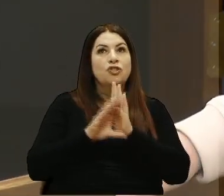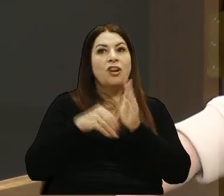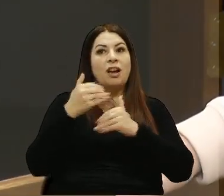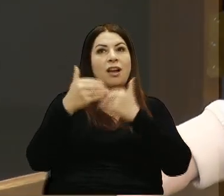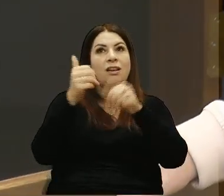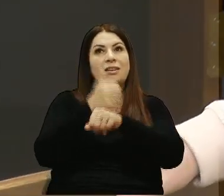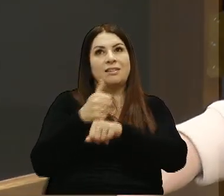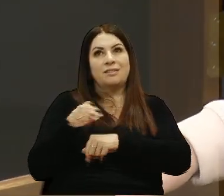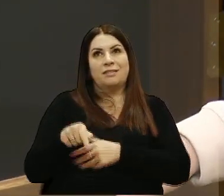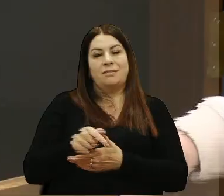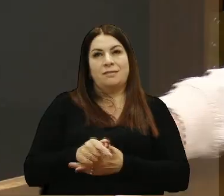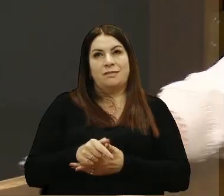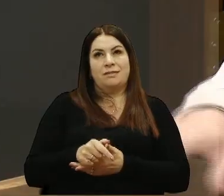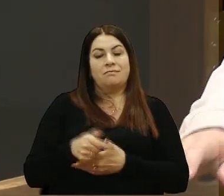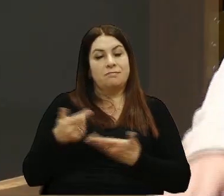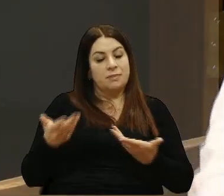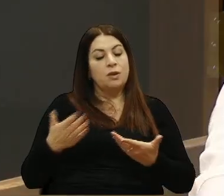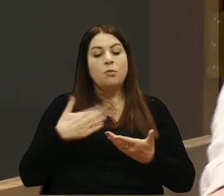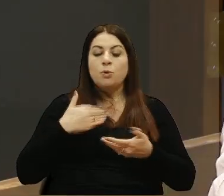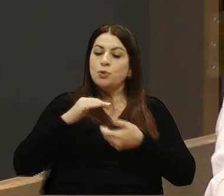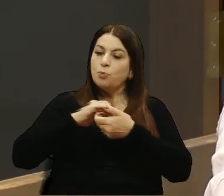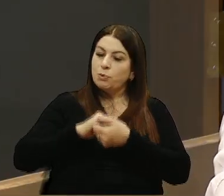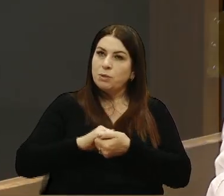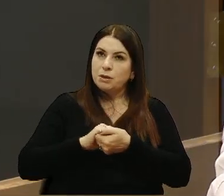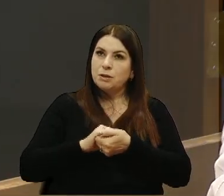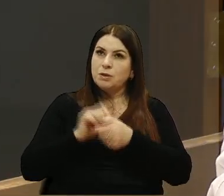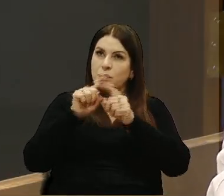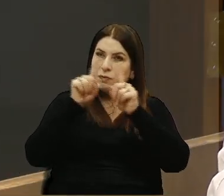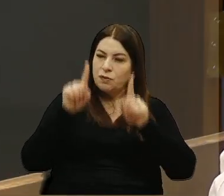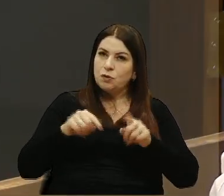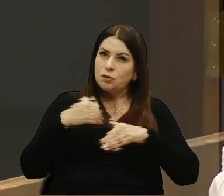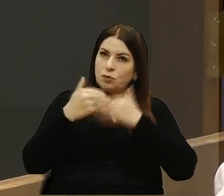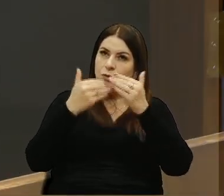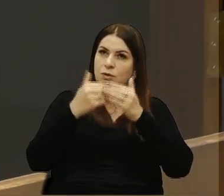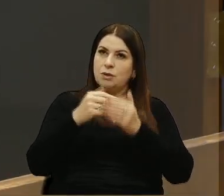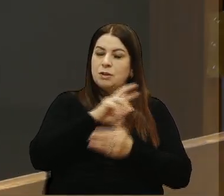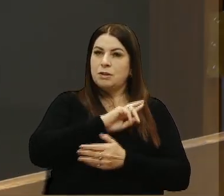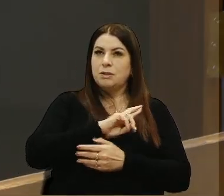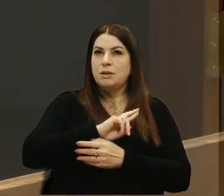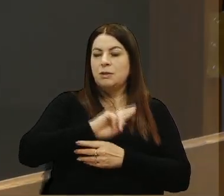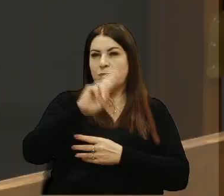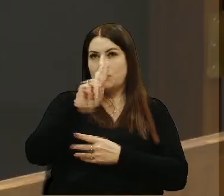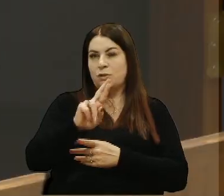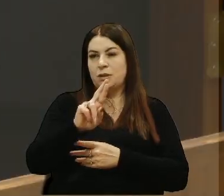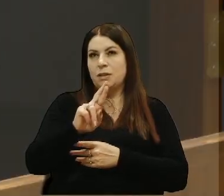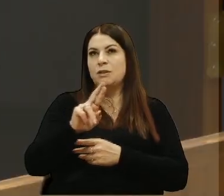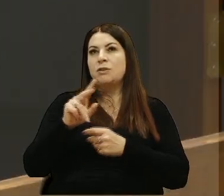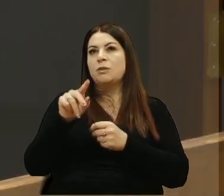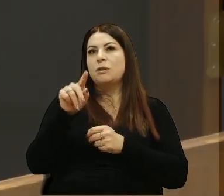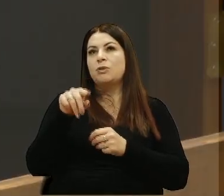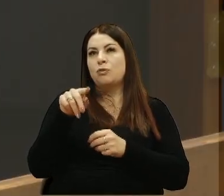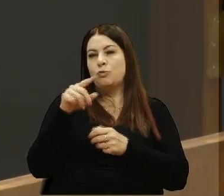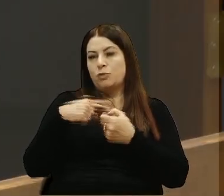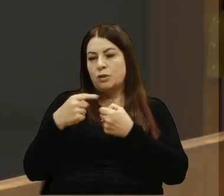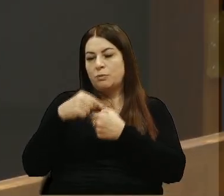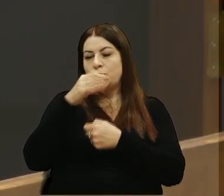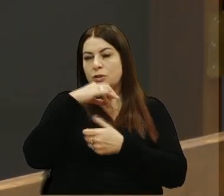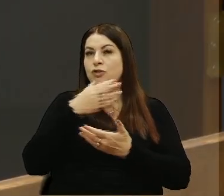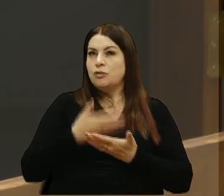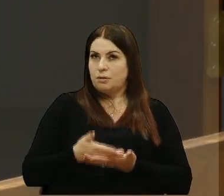Sandra. Então, meus cumprimentos aos servidores de carreira da Procuradoria-Geral do município de Caxias do Sul,